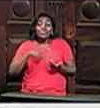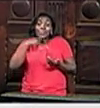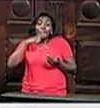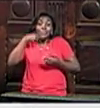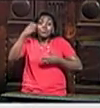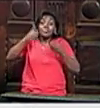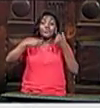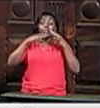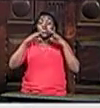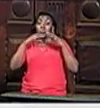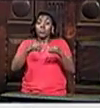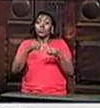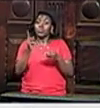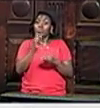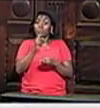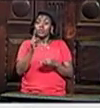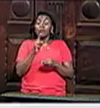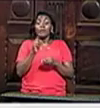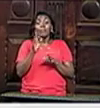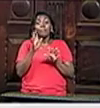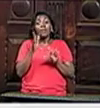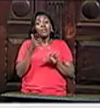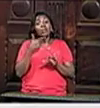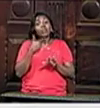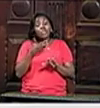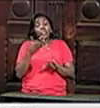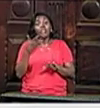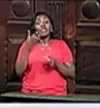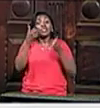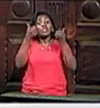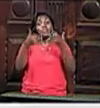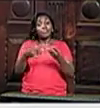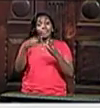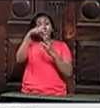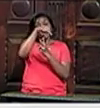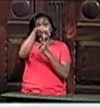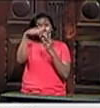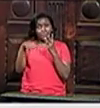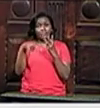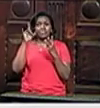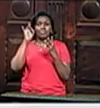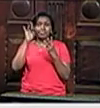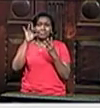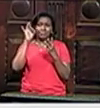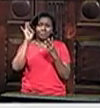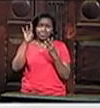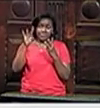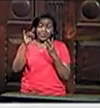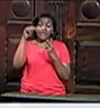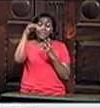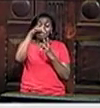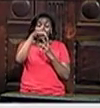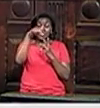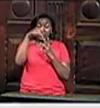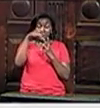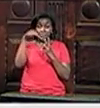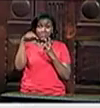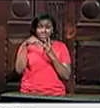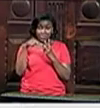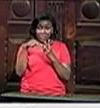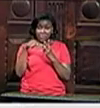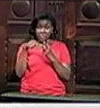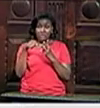e todas eu queria fazer três dimensões especiais e nessas três dimensões